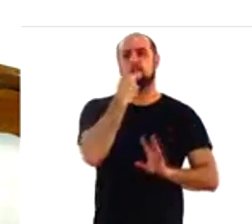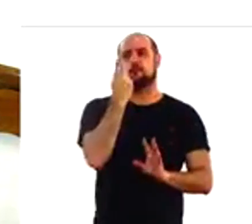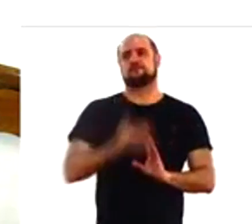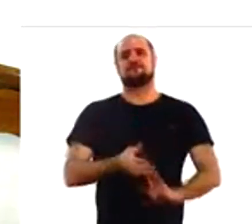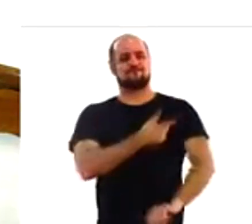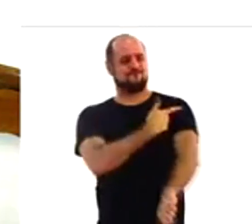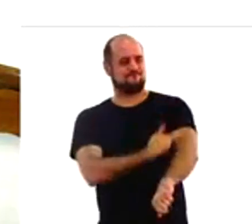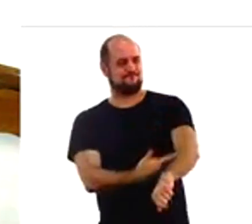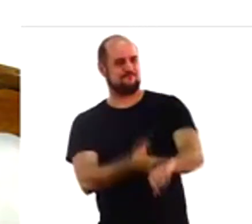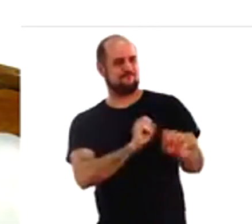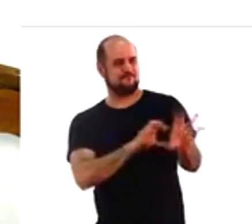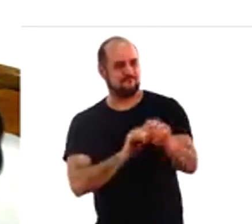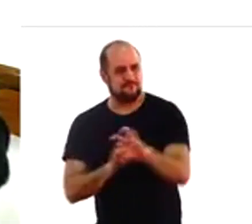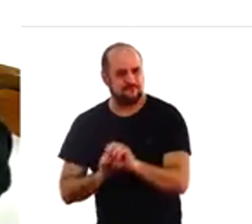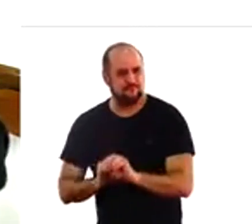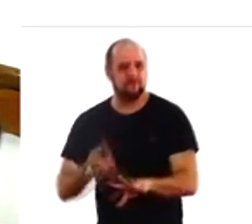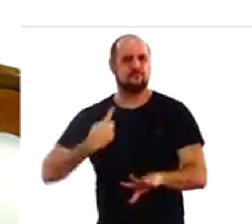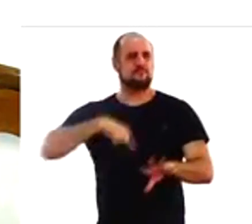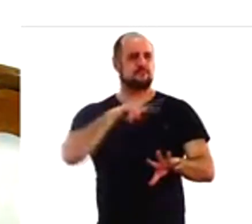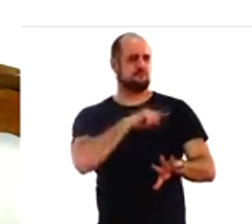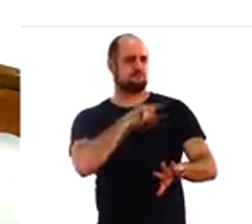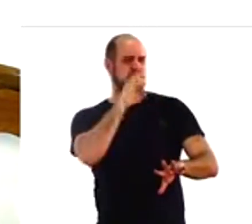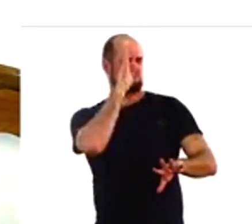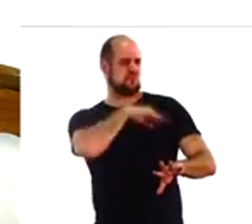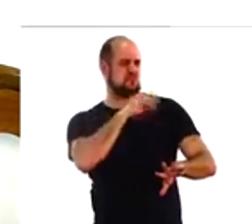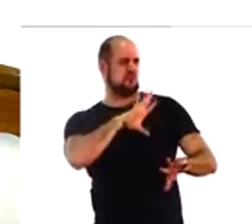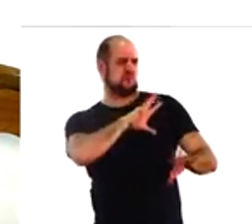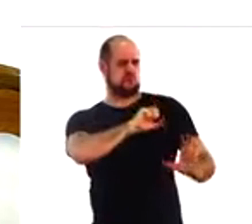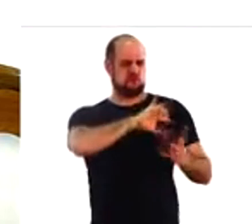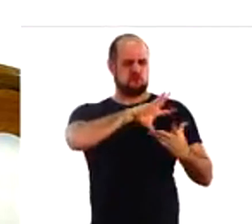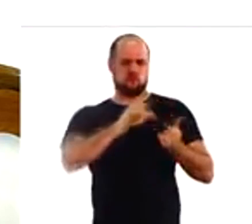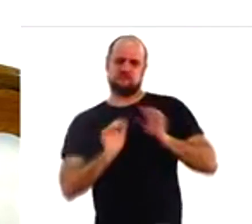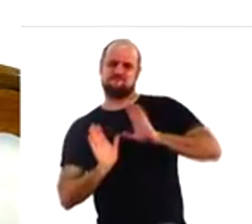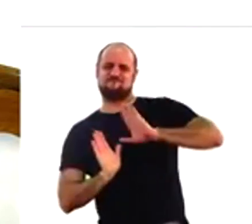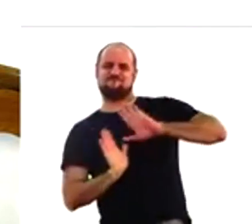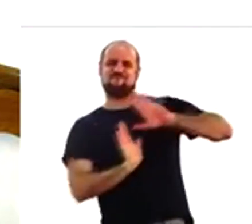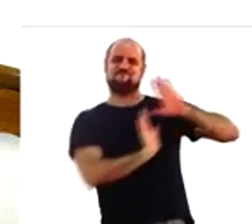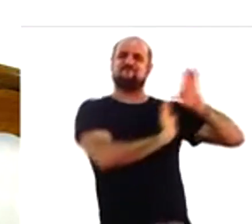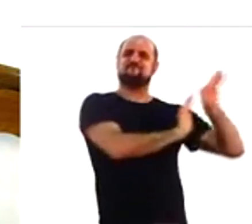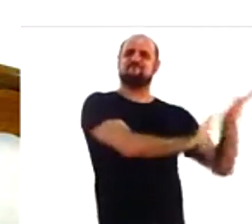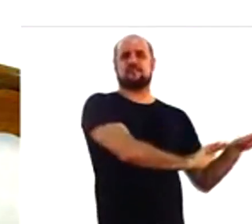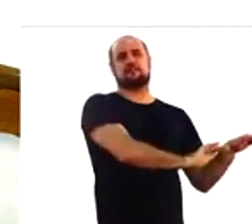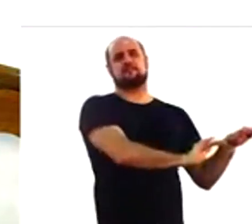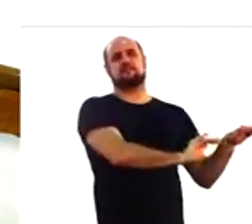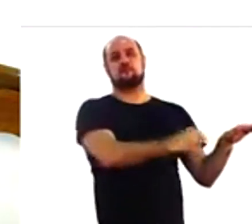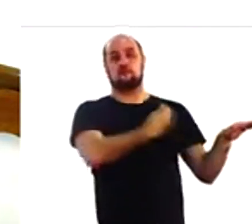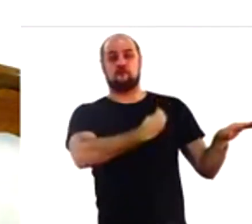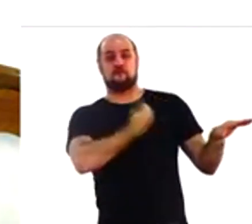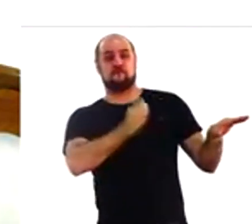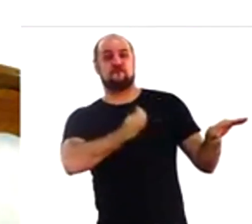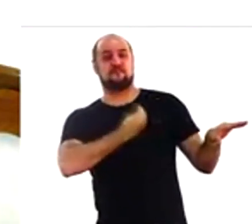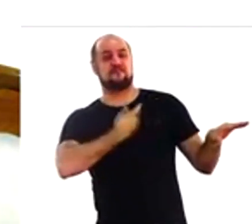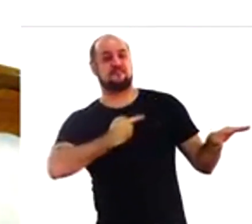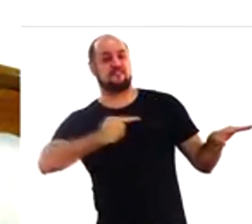que, renegadas a impiedade e as paixões mundanas, olha o presente de novo, vivamos